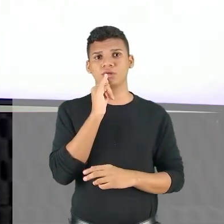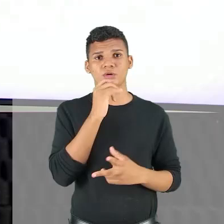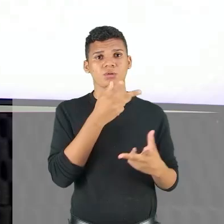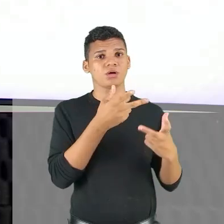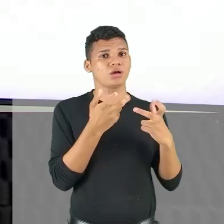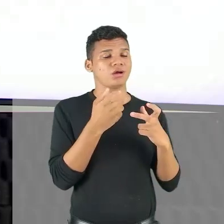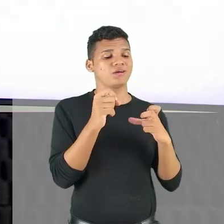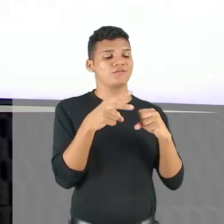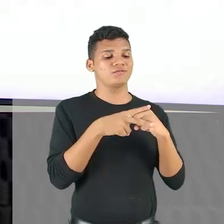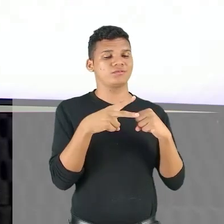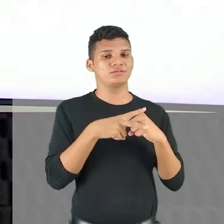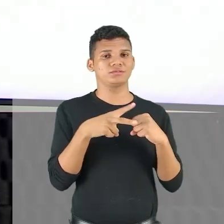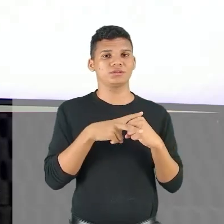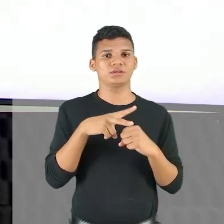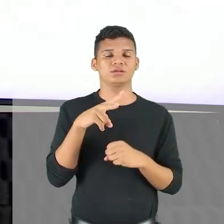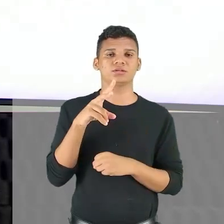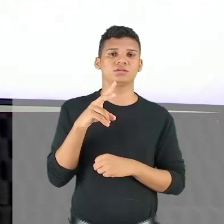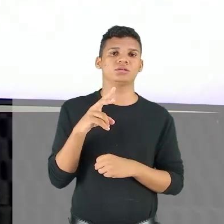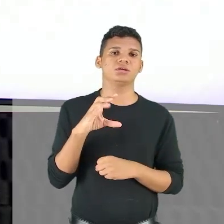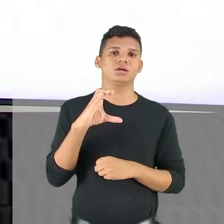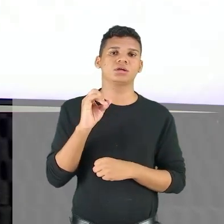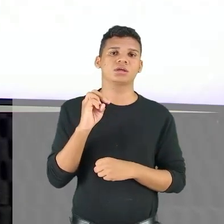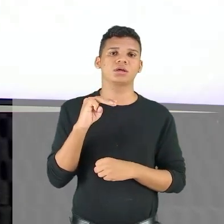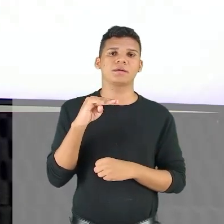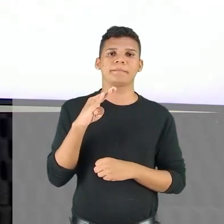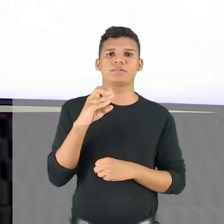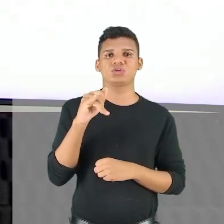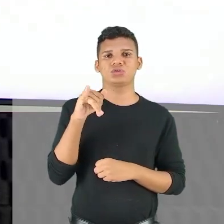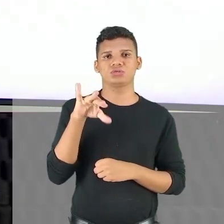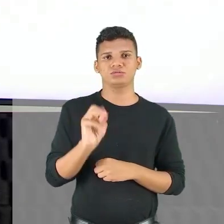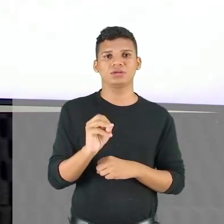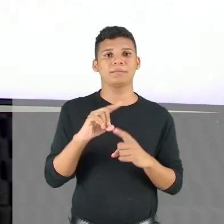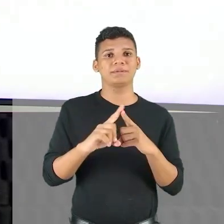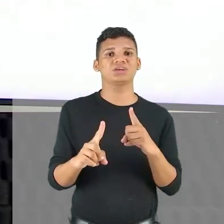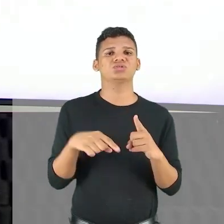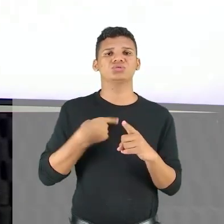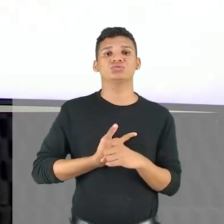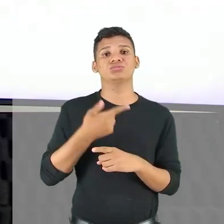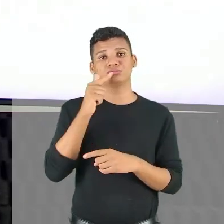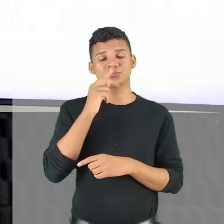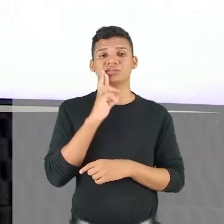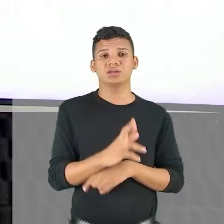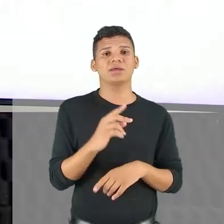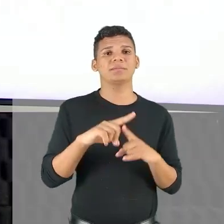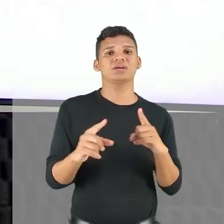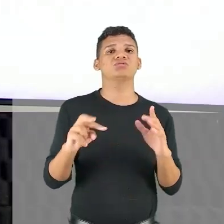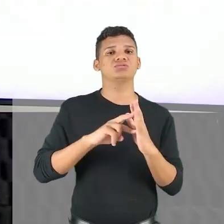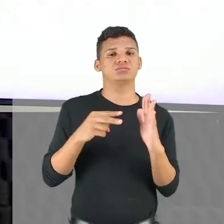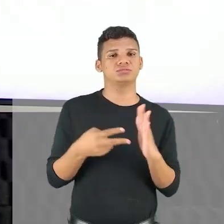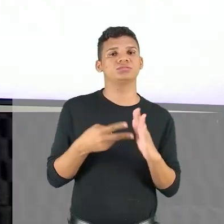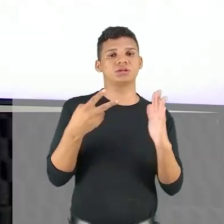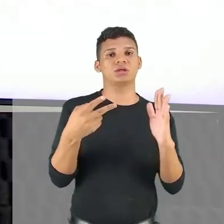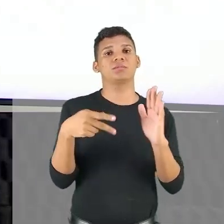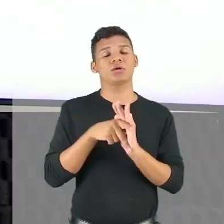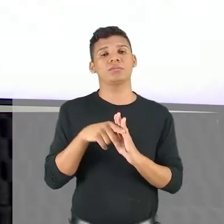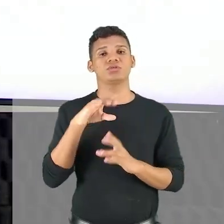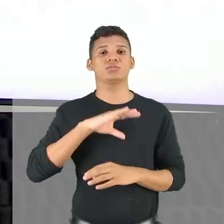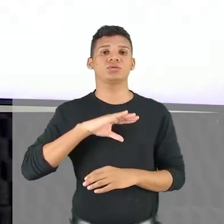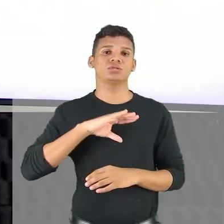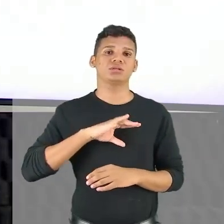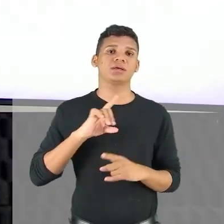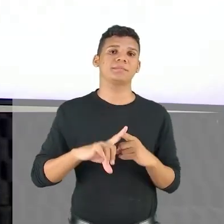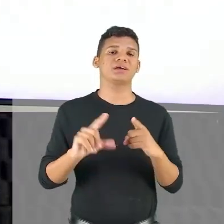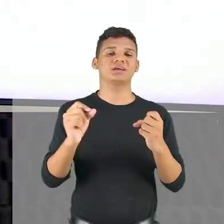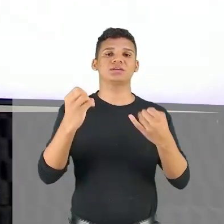nomezinho. Com esse nome desse conteúdo, a gente consegue responder se você souber o que é câmbio, né, no português. Quando eu